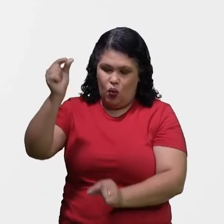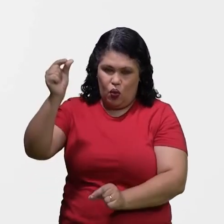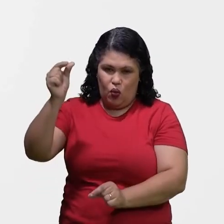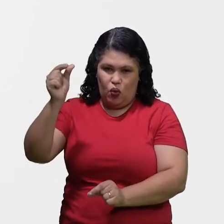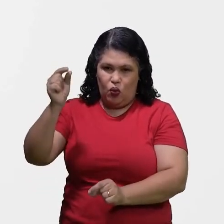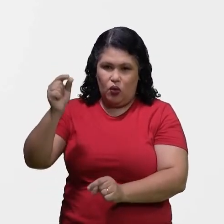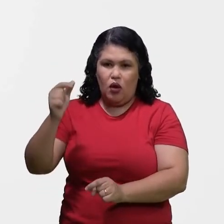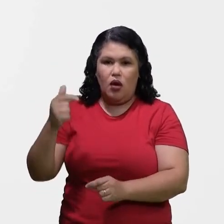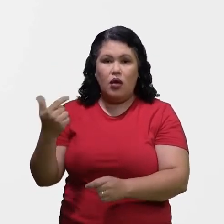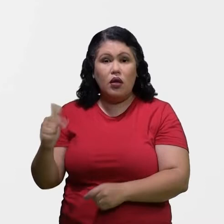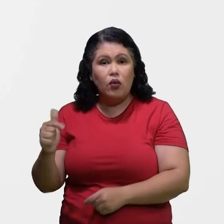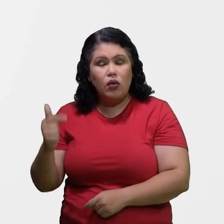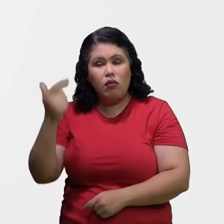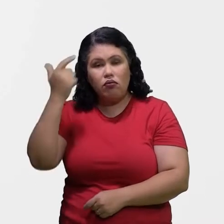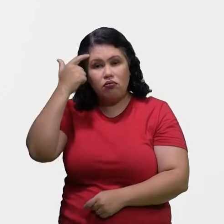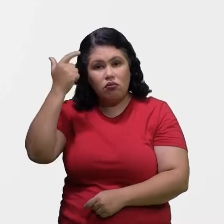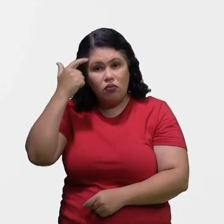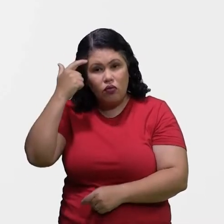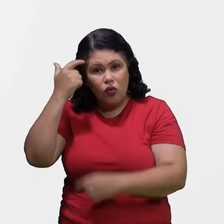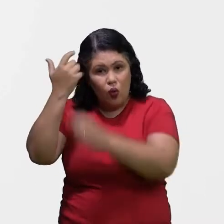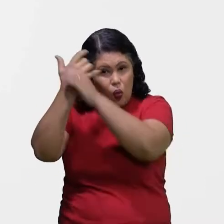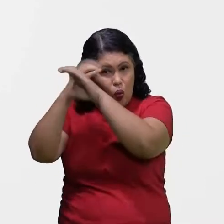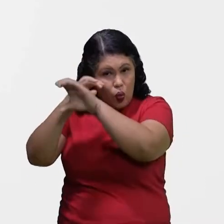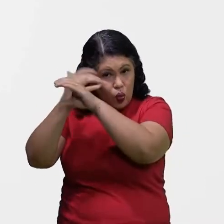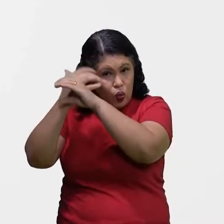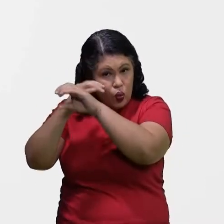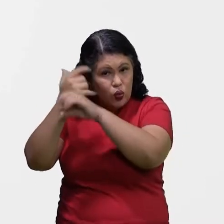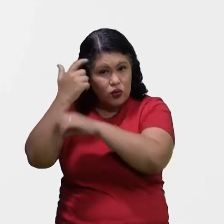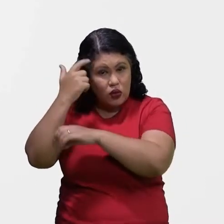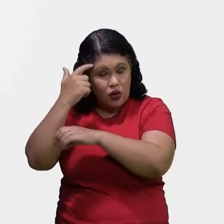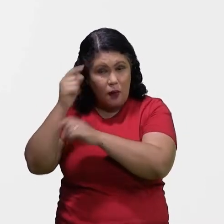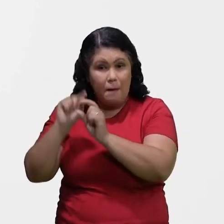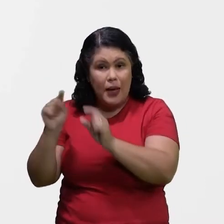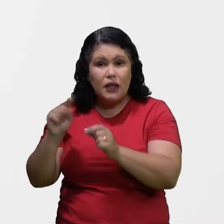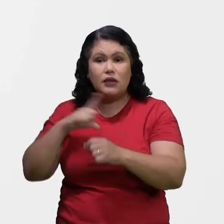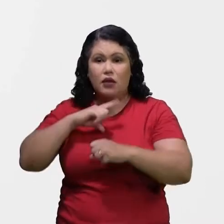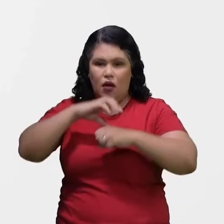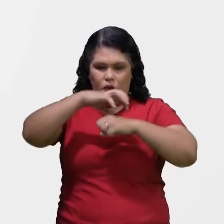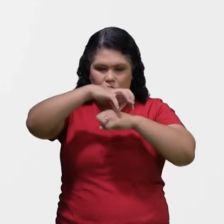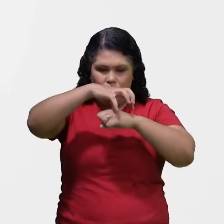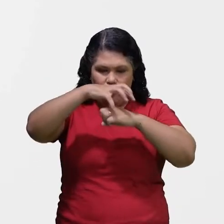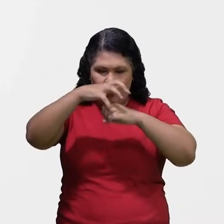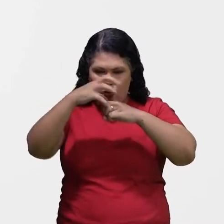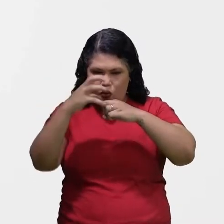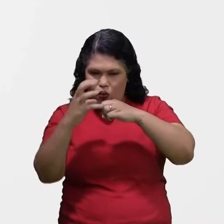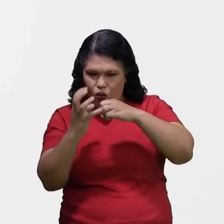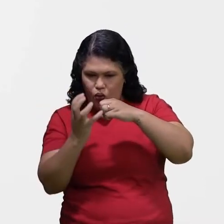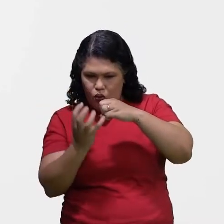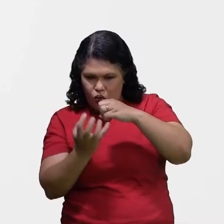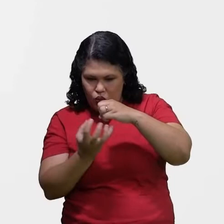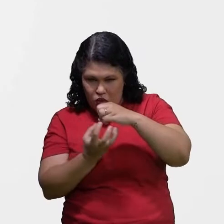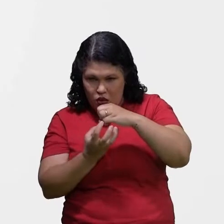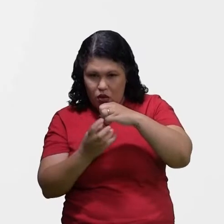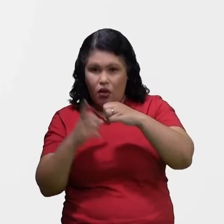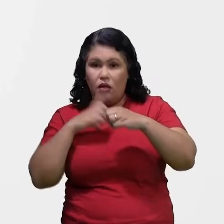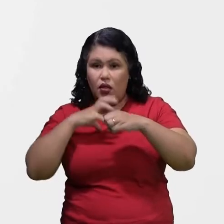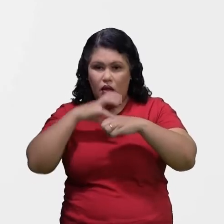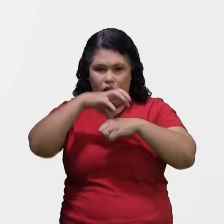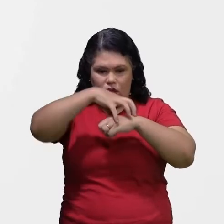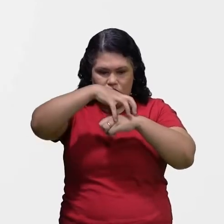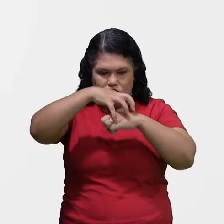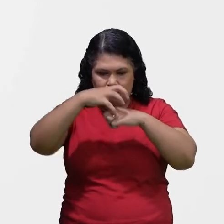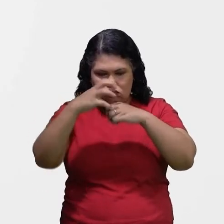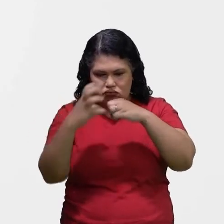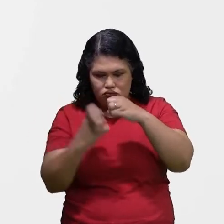e um crânio muito definido, mas eles possuem um exoesqueleto, formado por uma substância chamada quitina. Essa